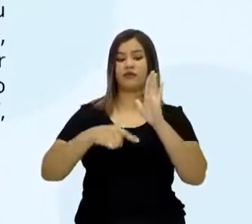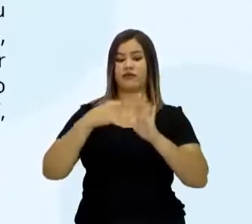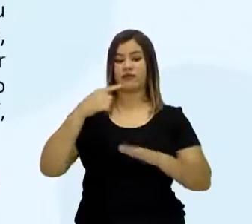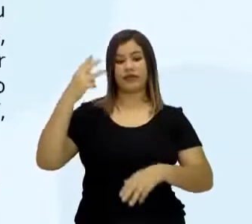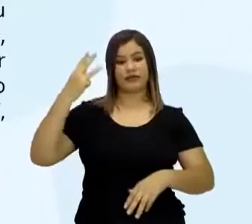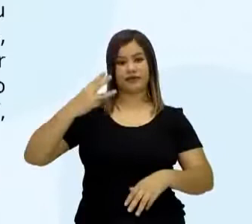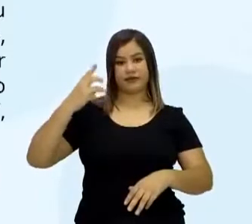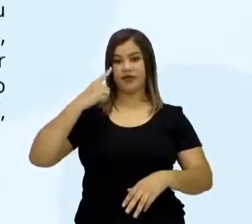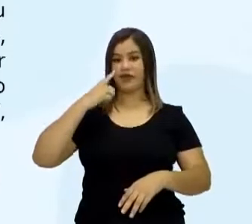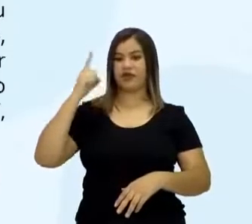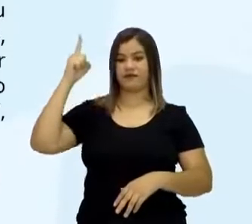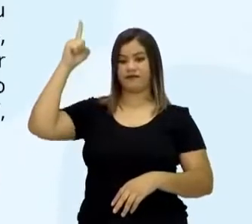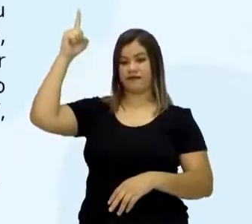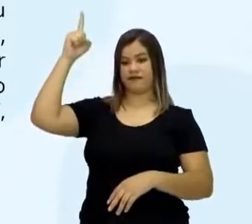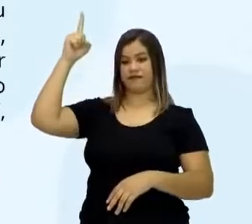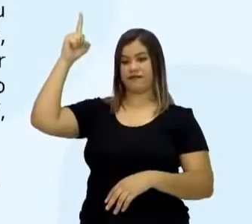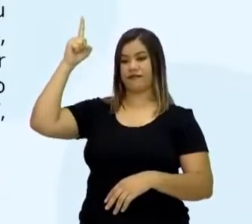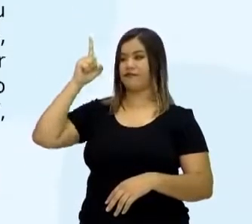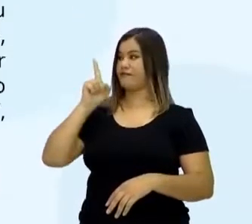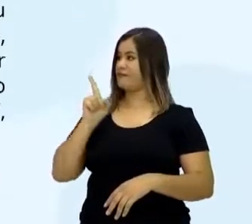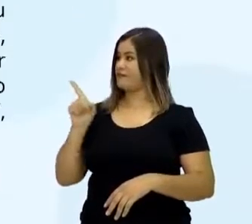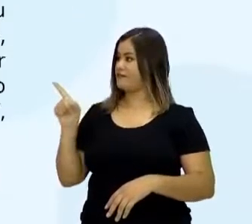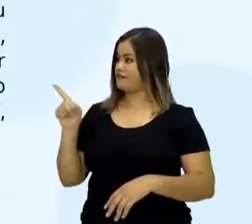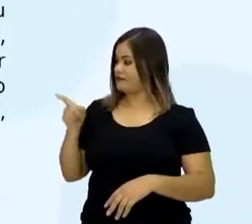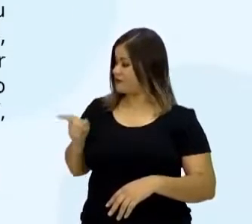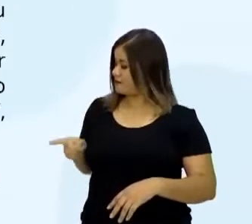3 partes por conta de estar